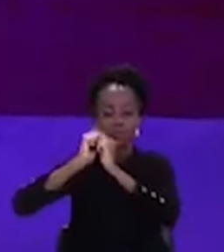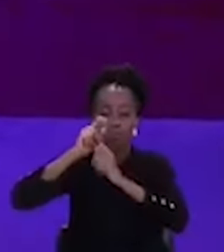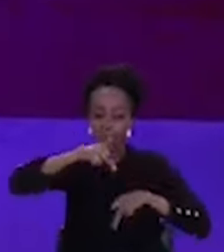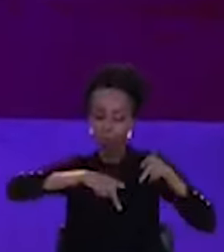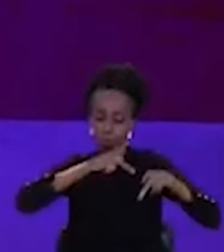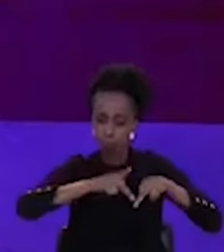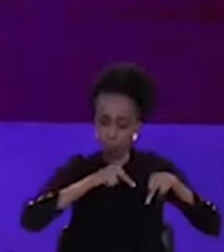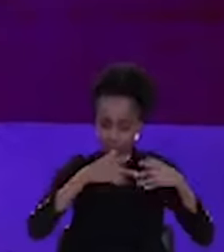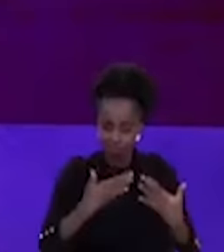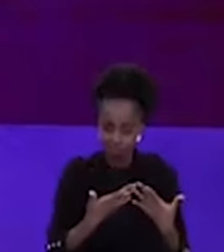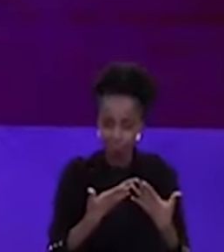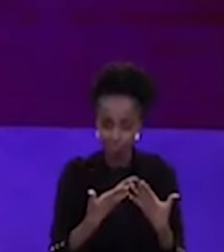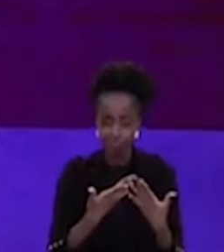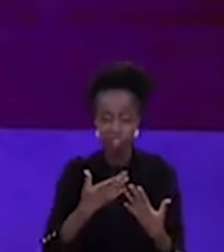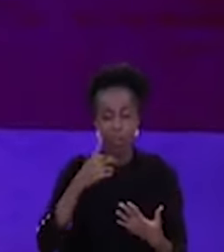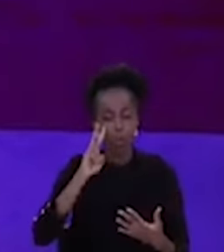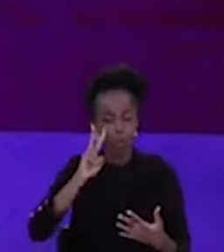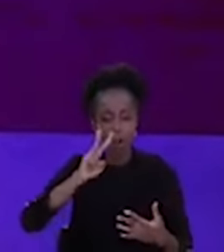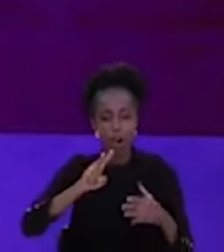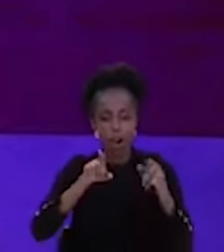Com carinho, olhe para este altar.